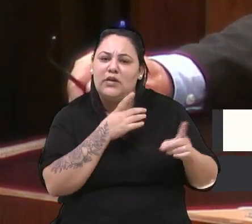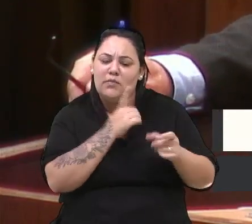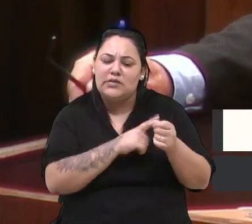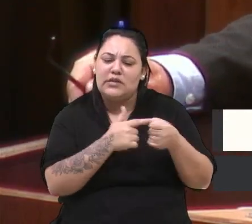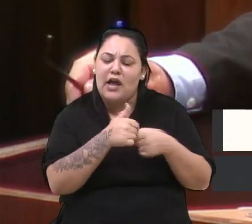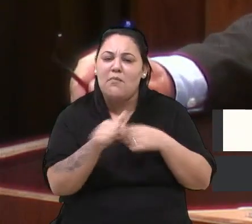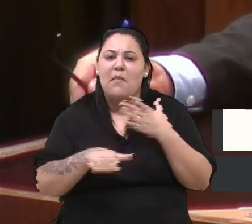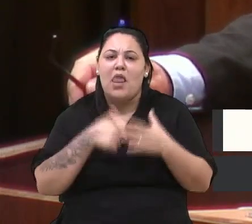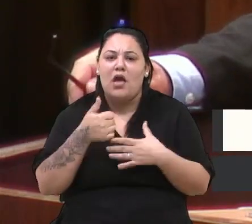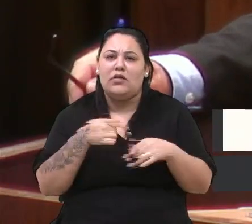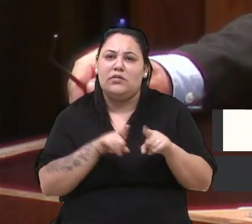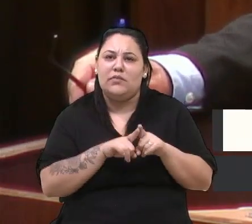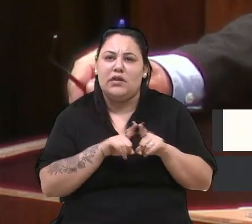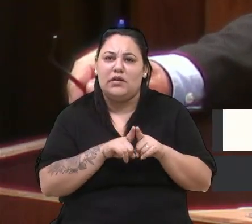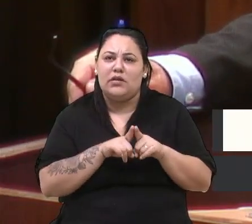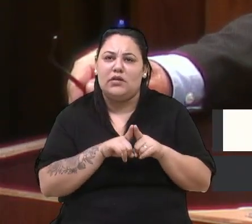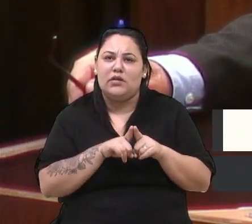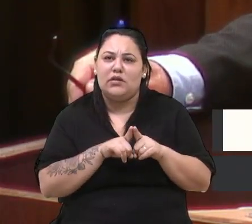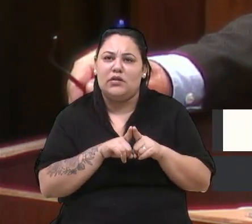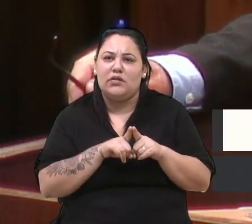melhor. Não é possível.